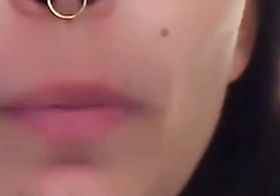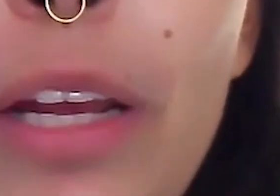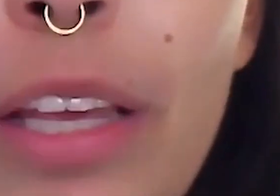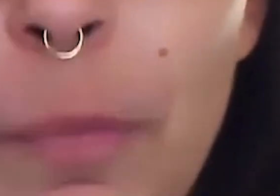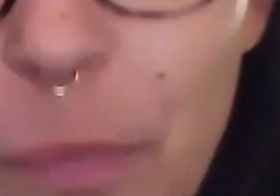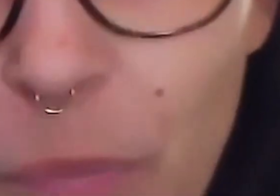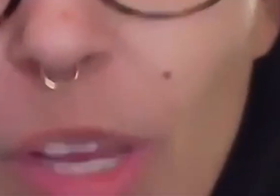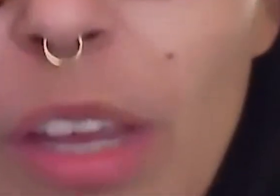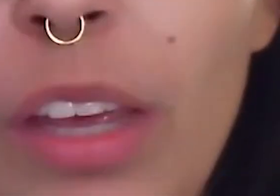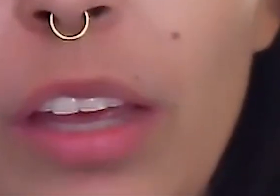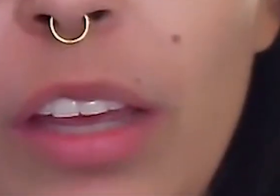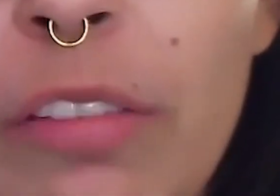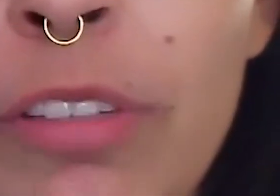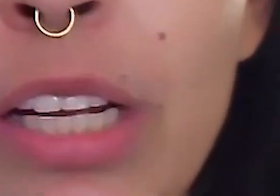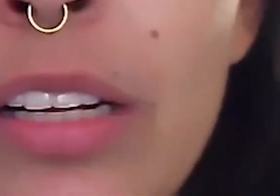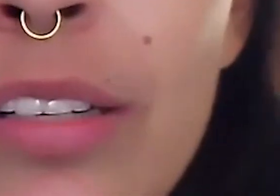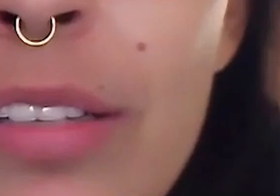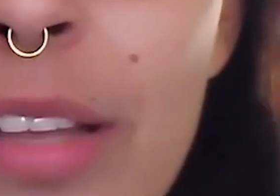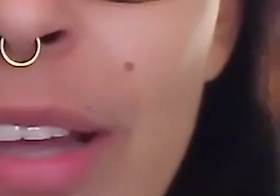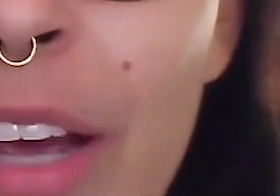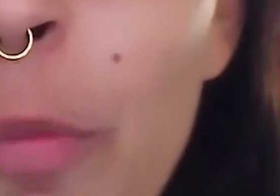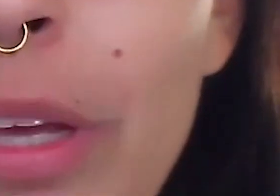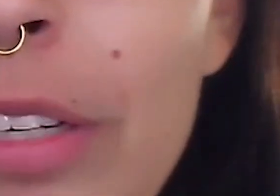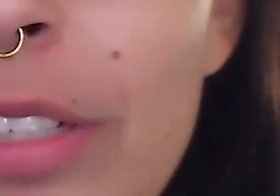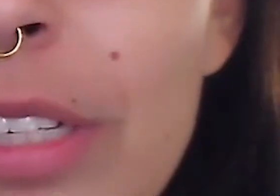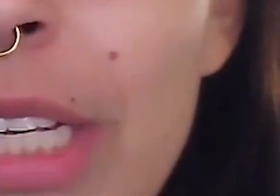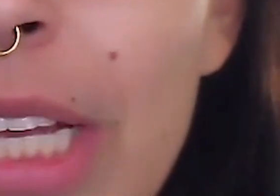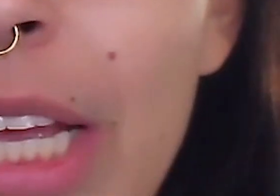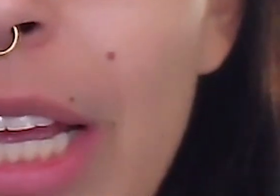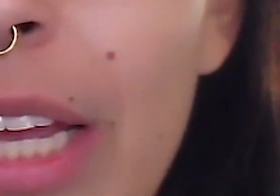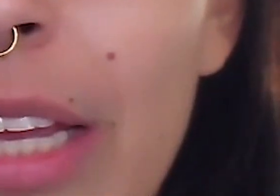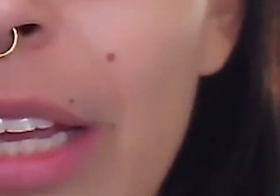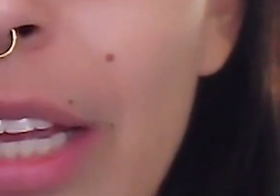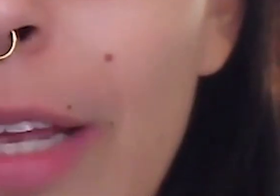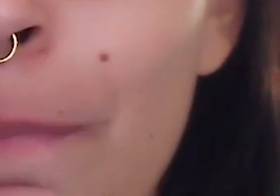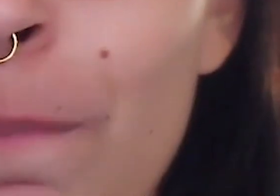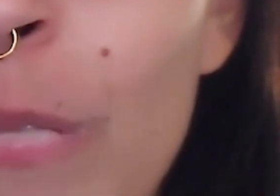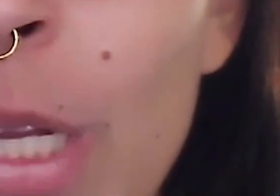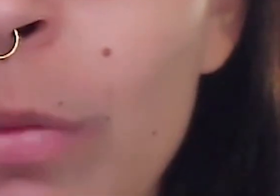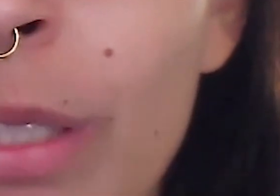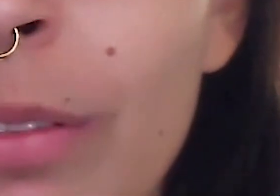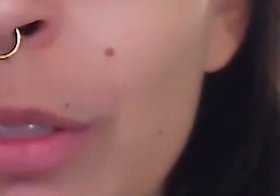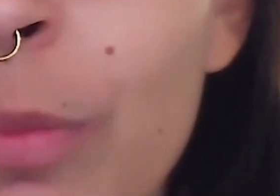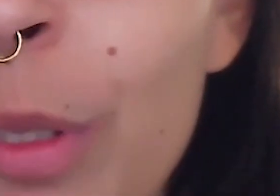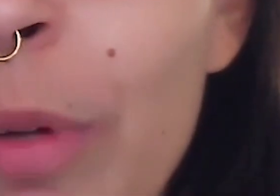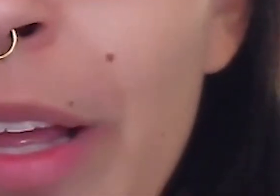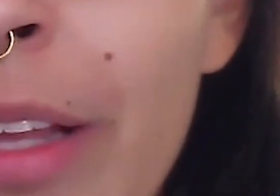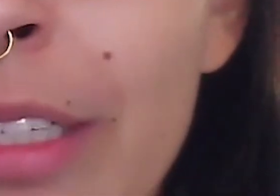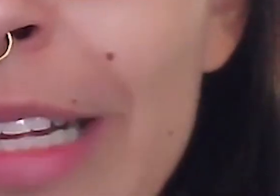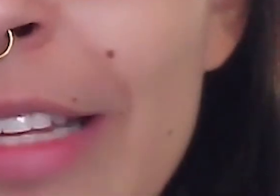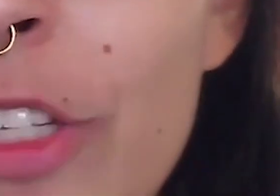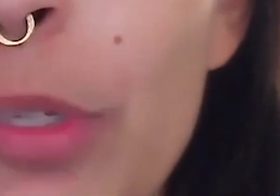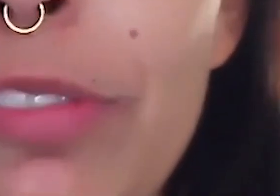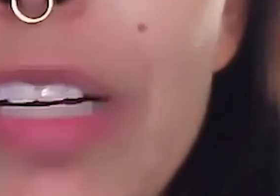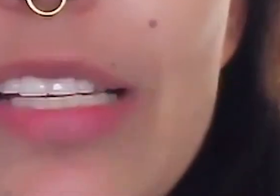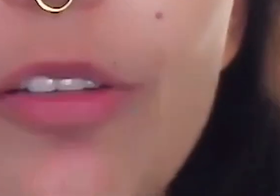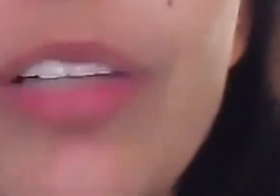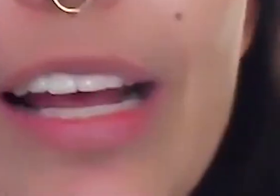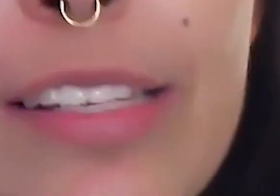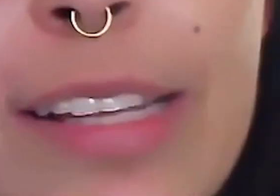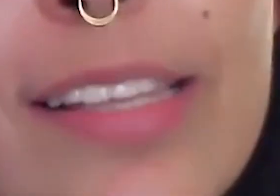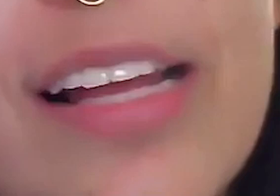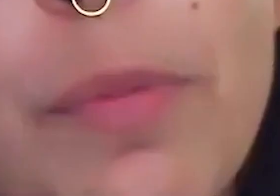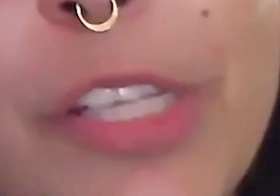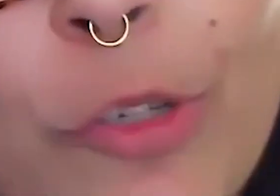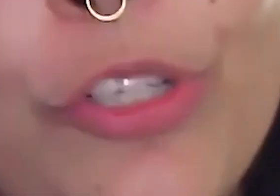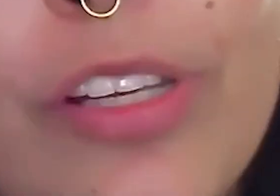gente para pera aí eh Vingança realmente eh não não não é esse tipo de Vingança não